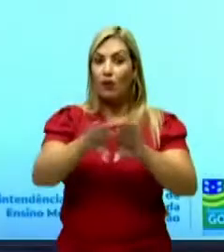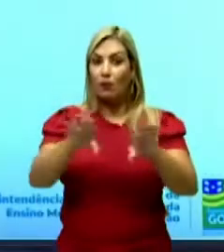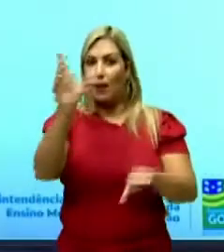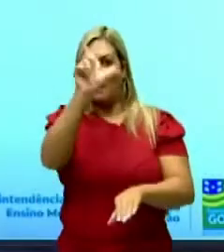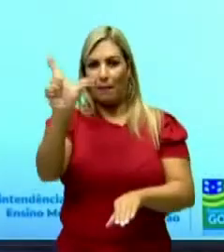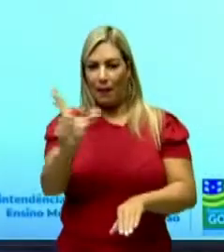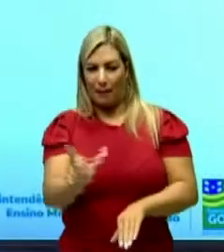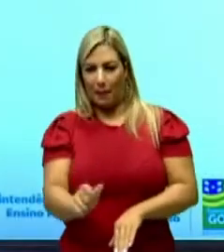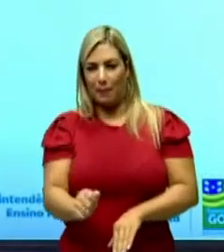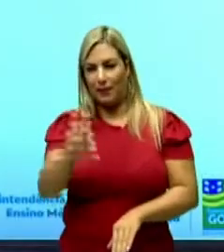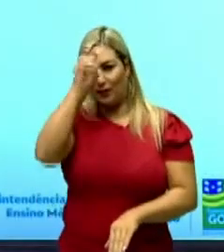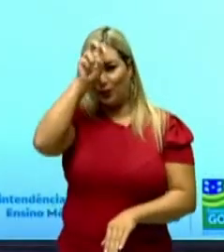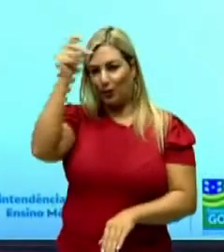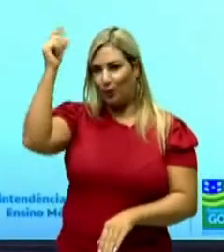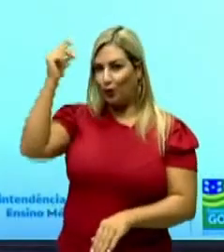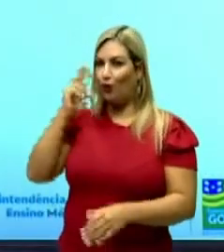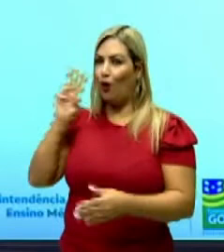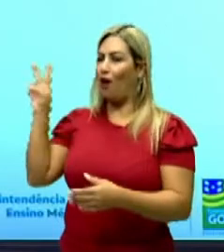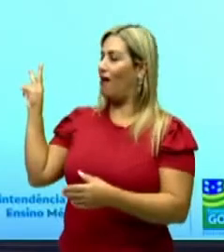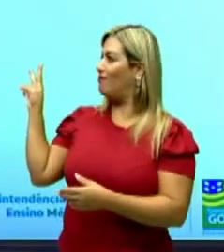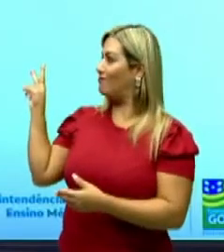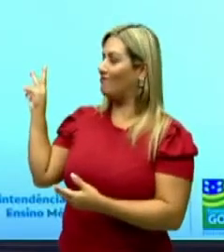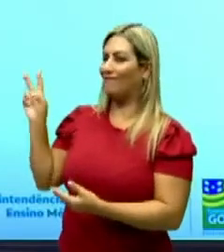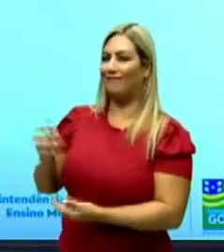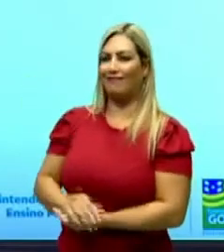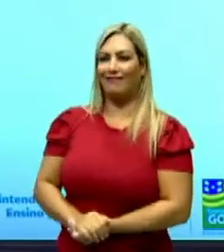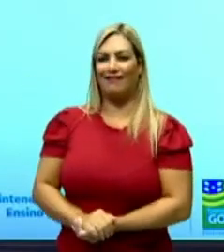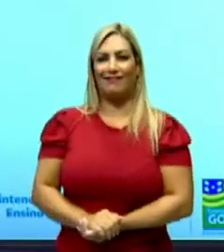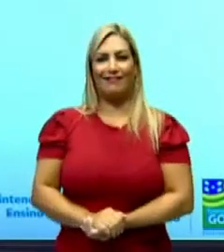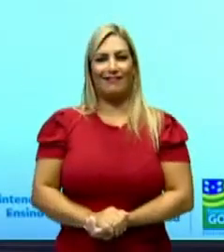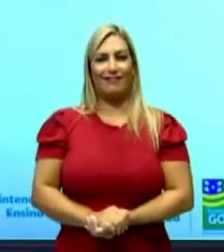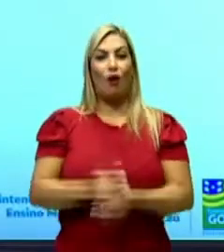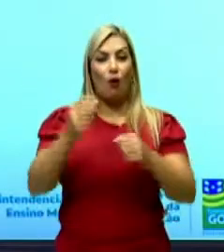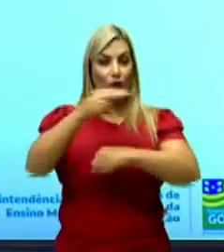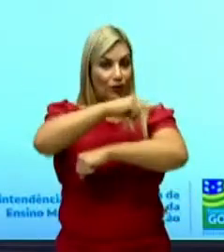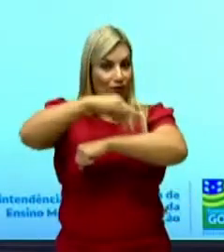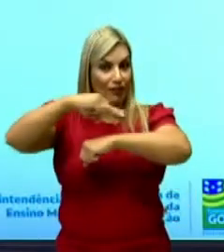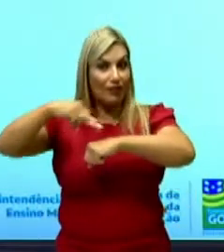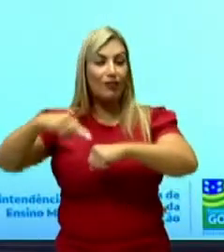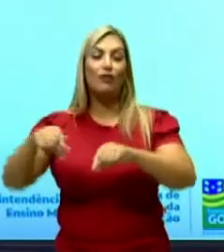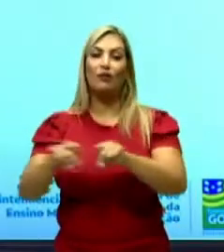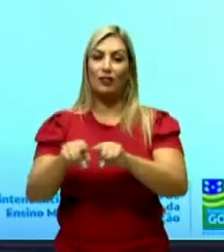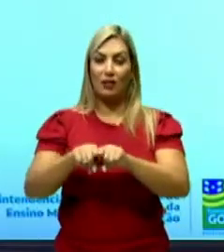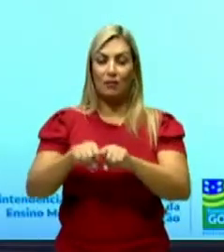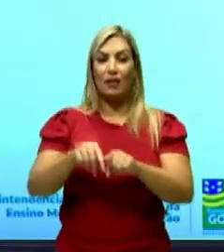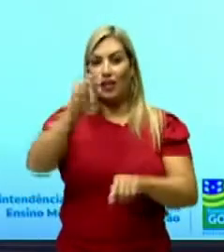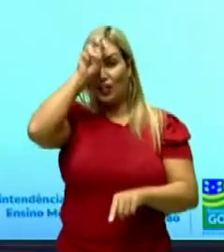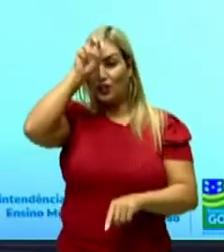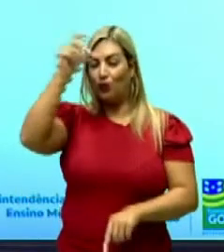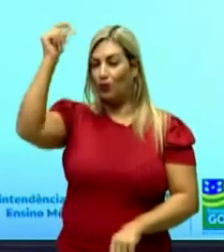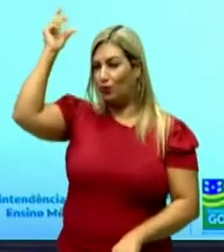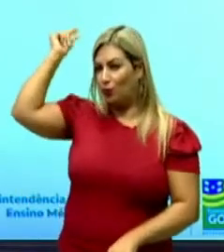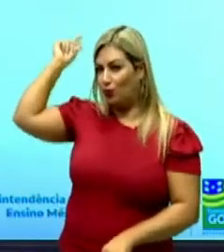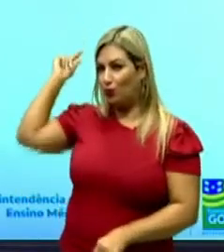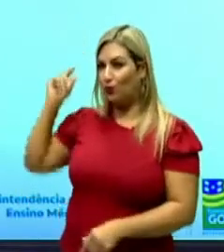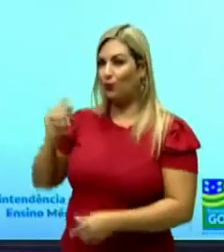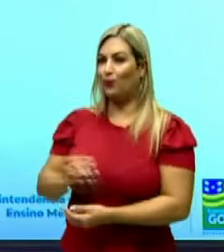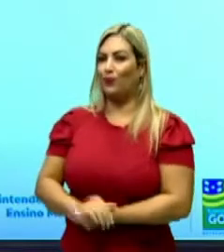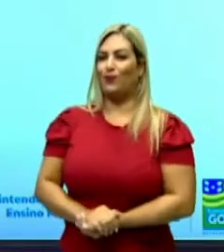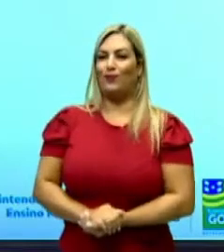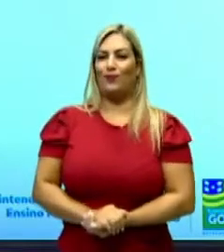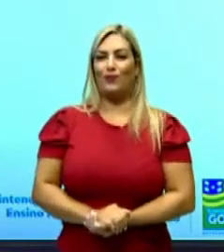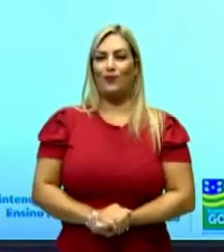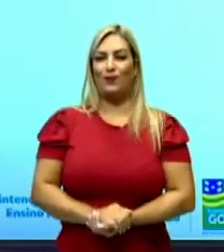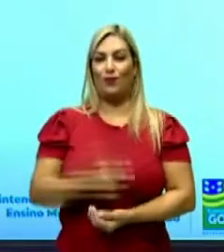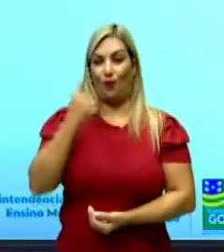egito antigo para que vocês dessem uma olhada né aonde se localiza o nilo e aonde que se localiza o egito antigo o